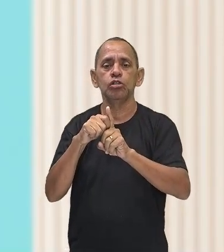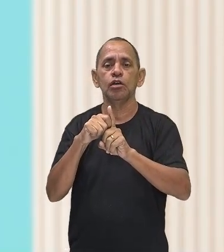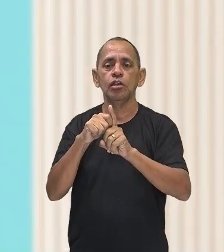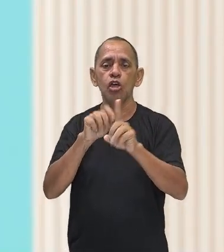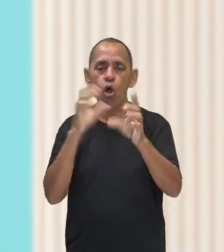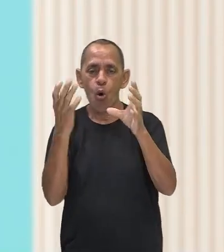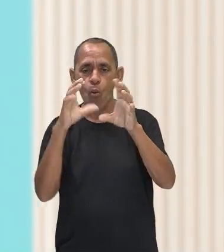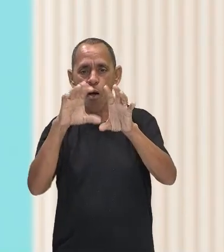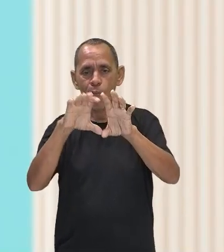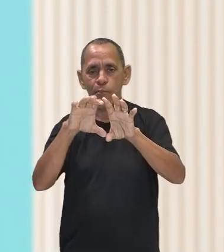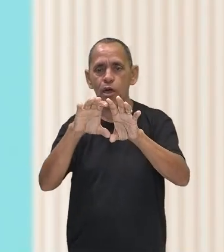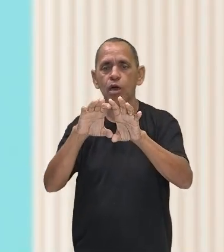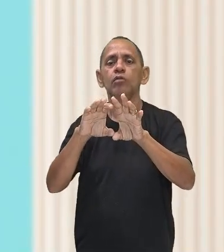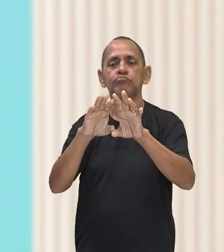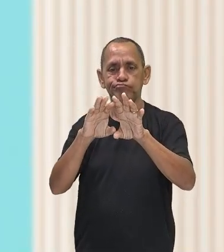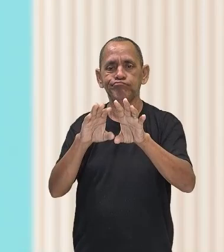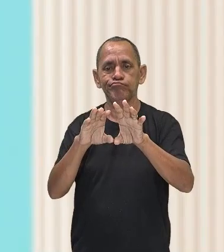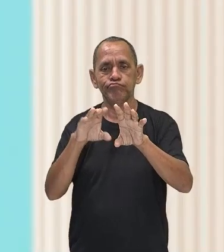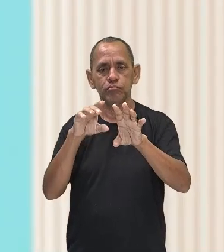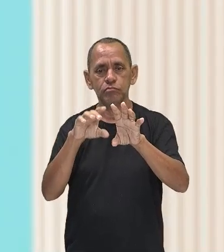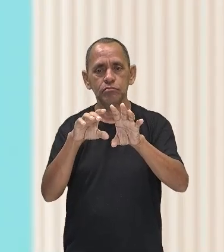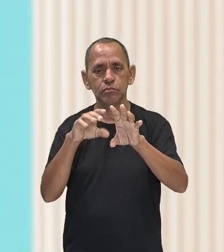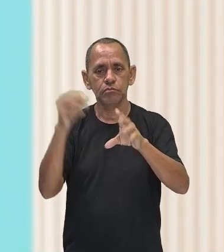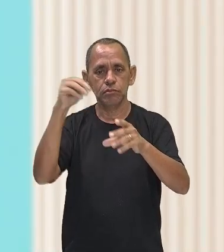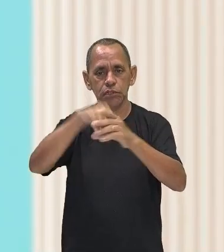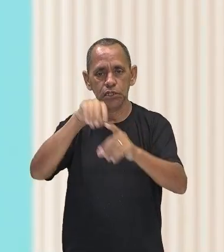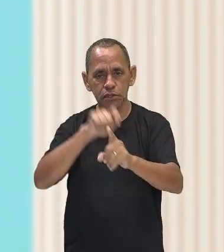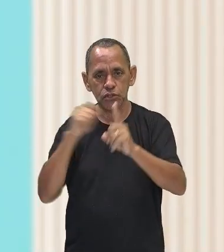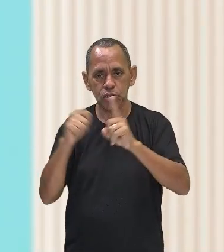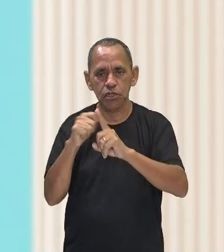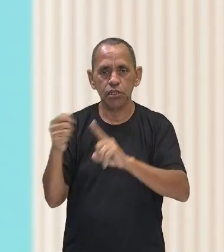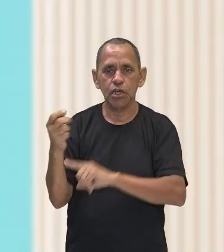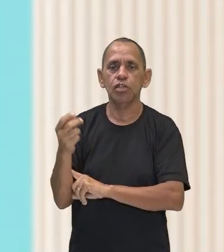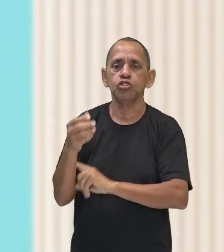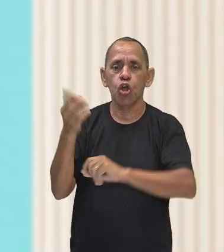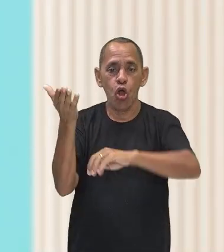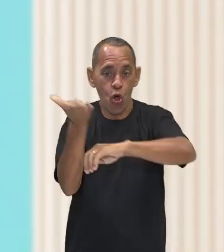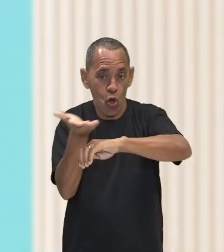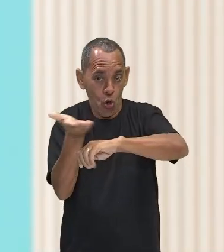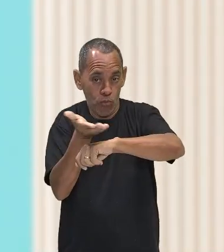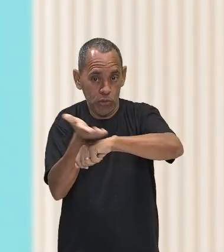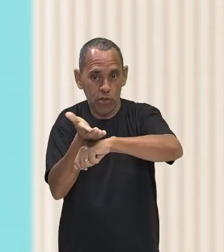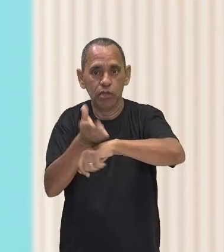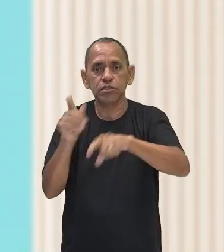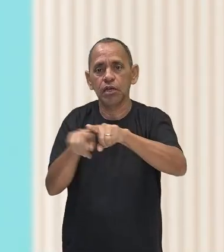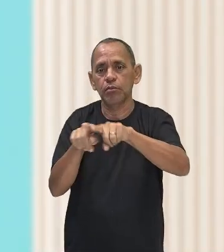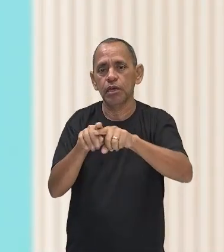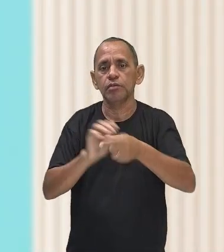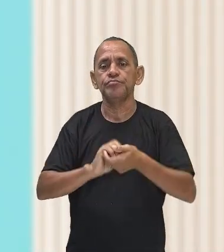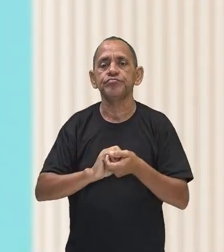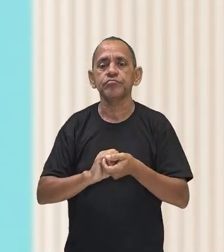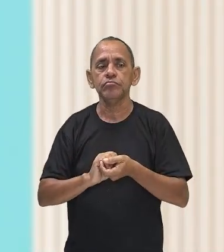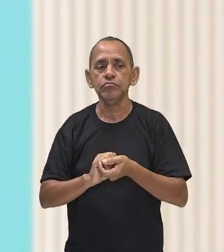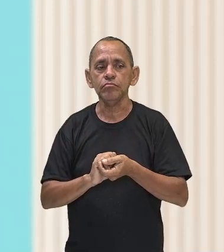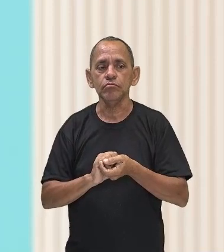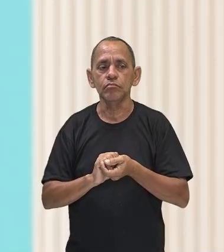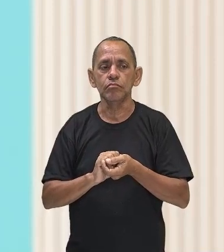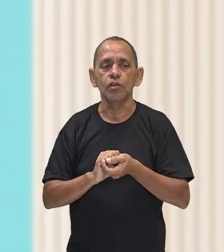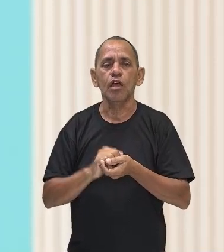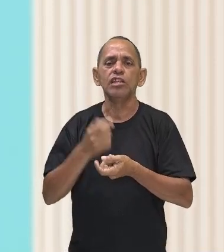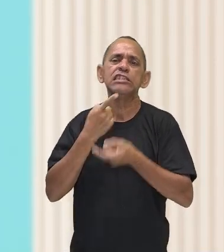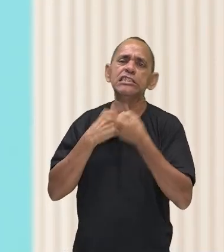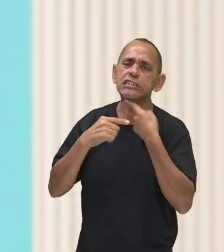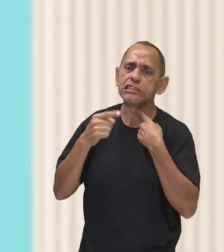ocidental contemporânea então objetificação e sexualização como que acontece isso